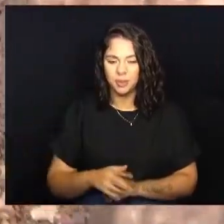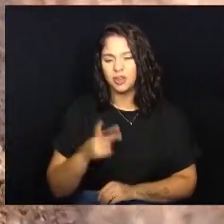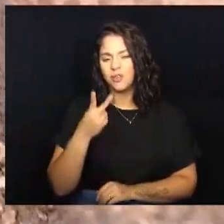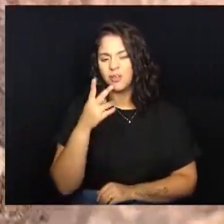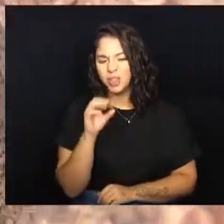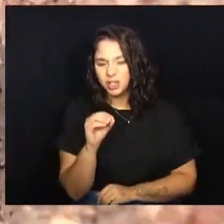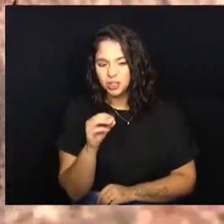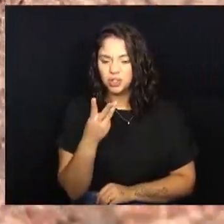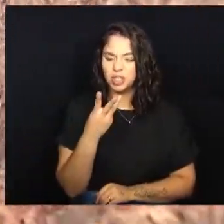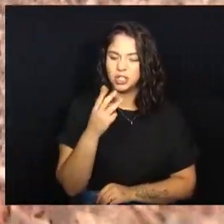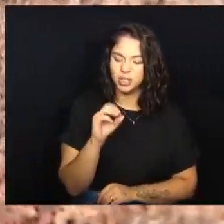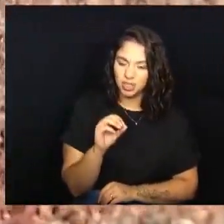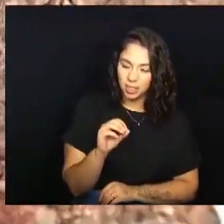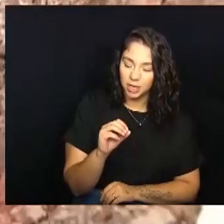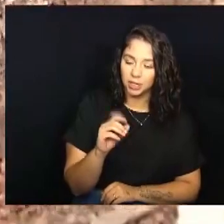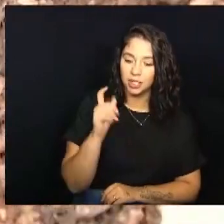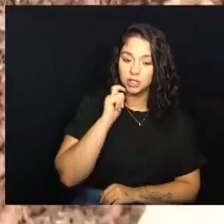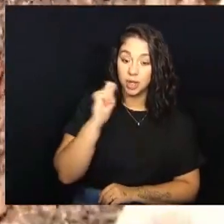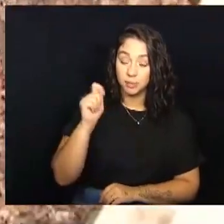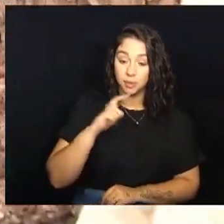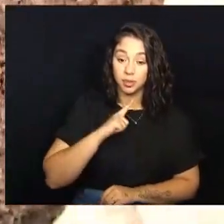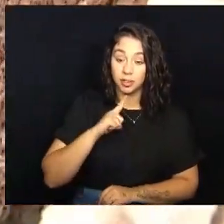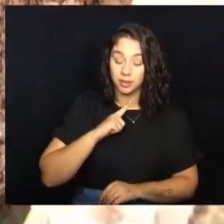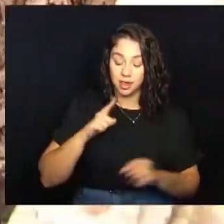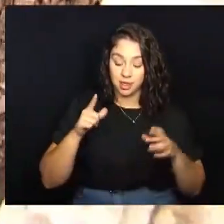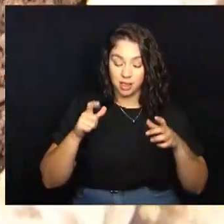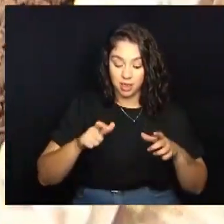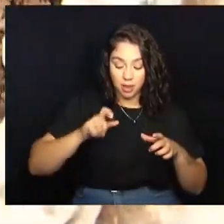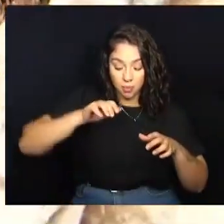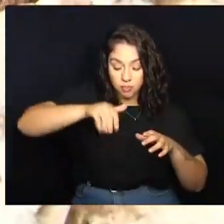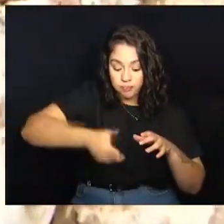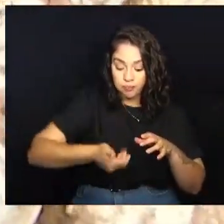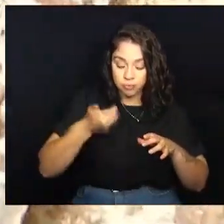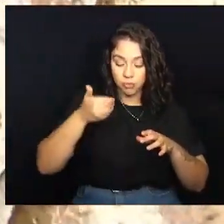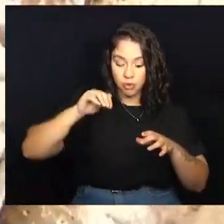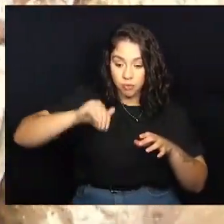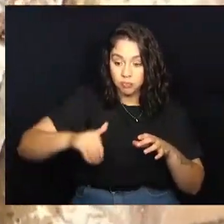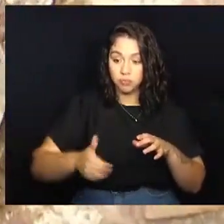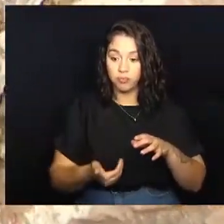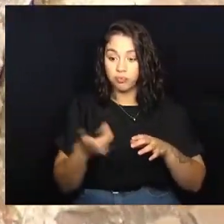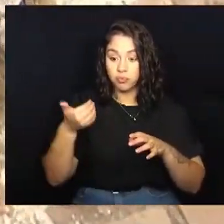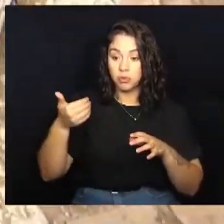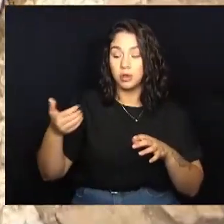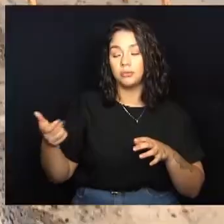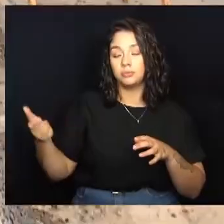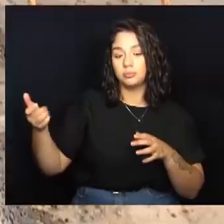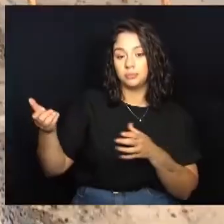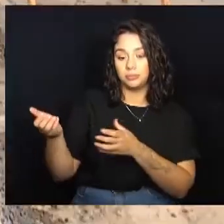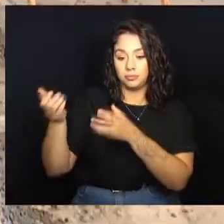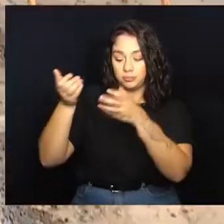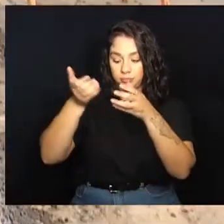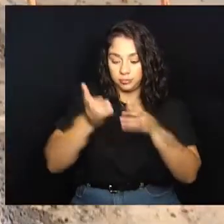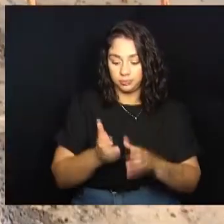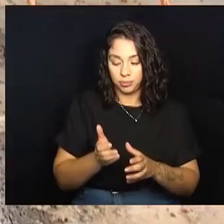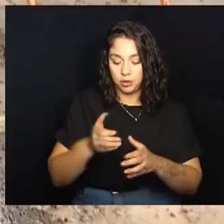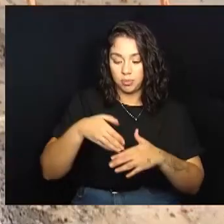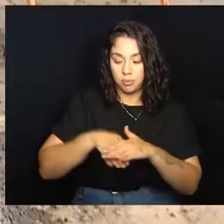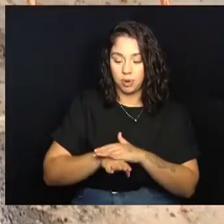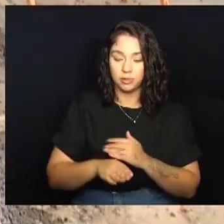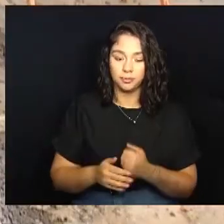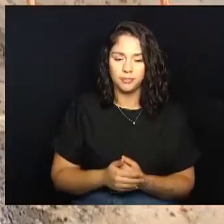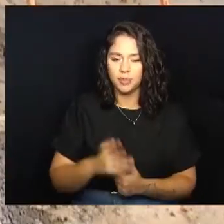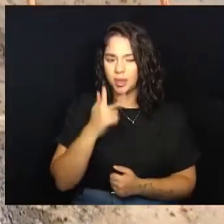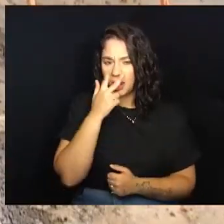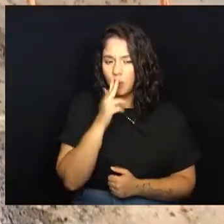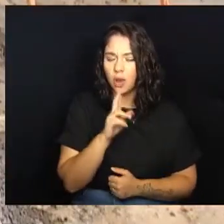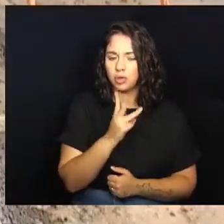a gente tem que abrir o anel na calçada e depois a gente vem atrás fazendo o plantio. Eu acredito que em 30 dias